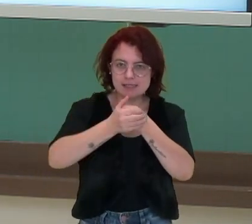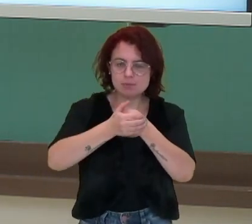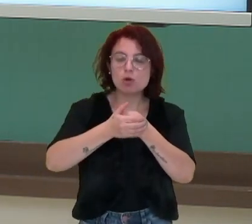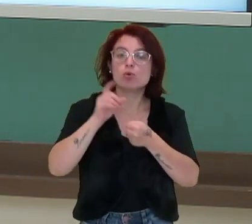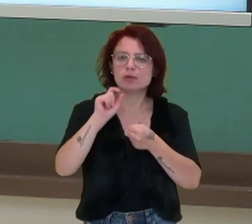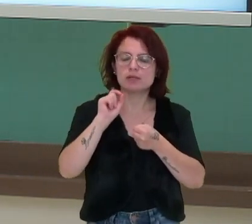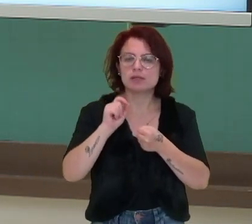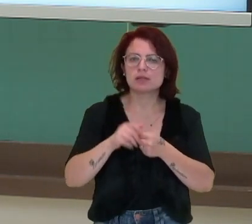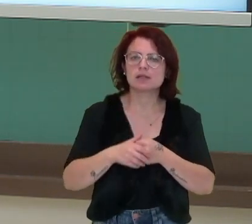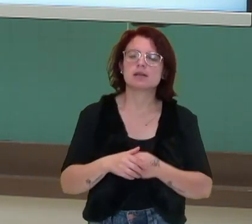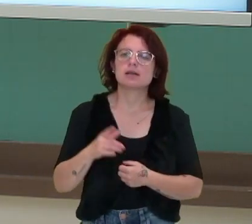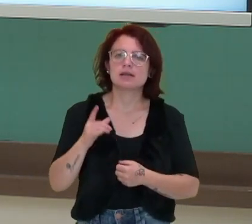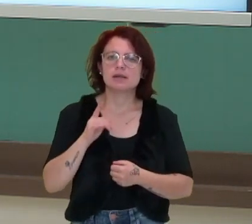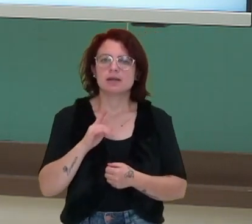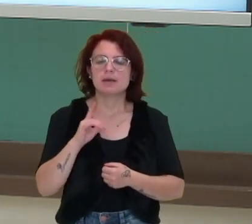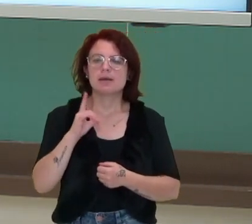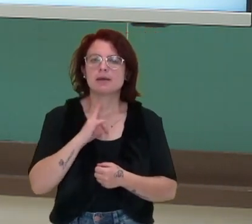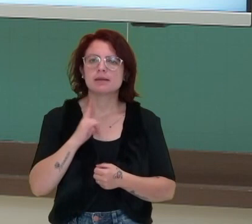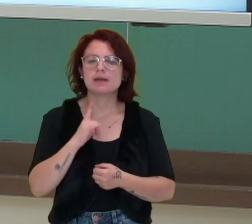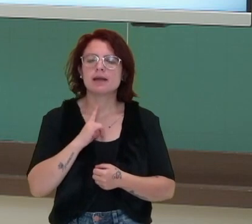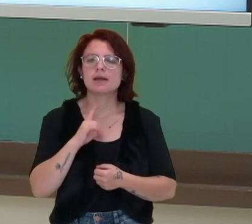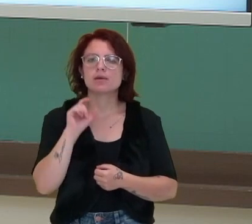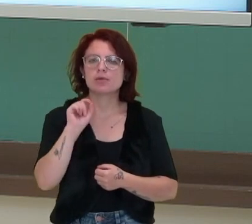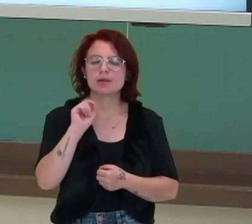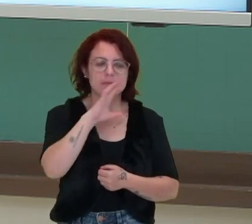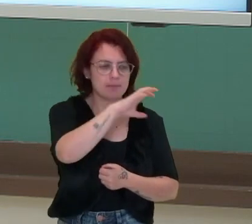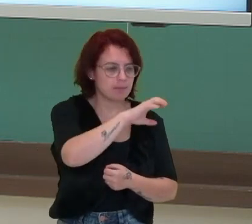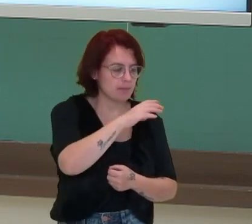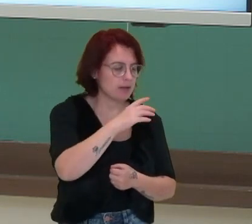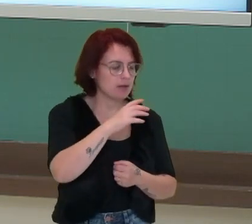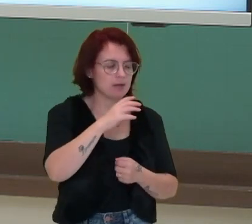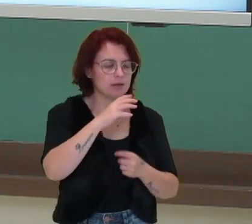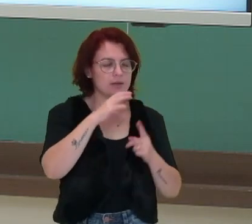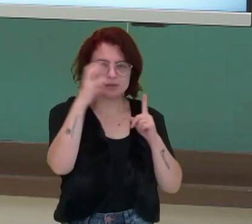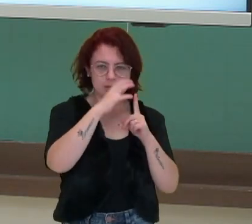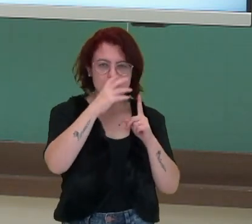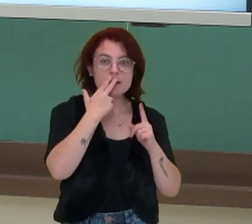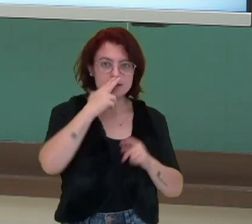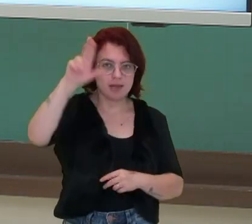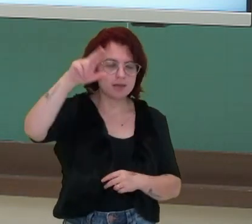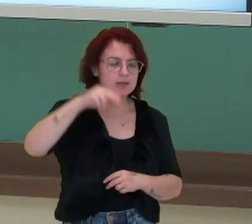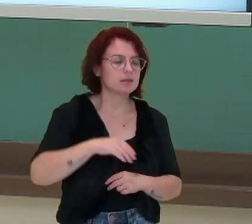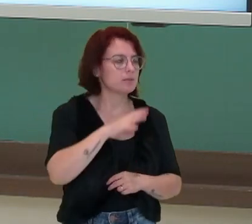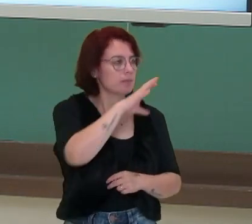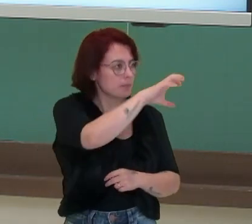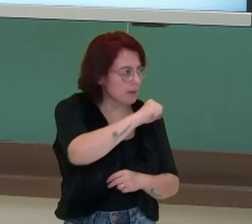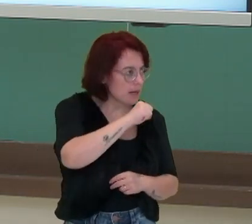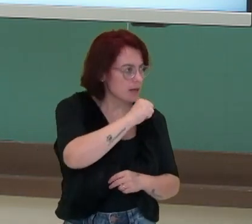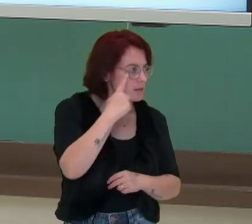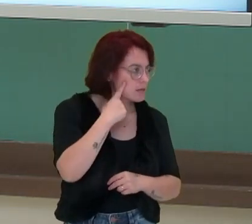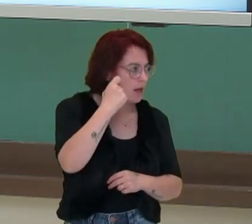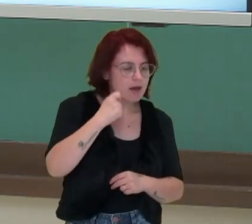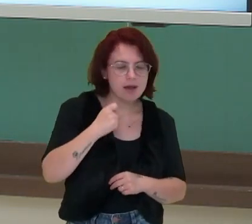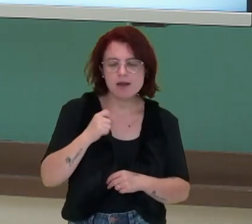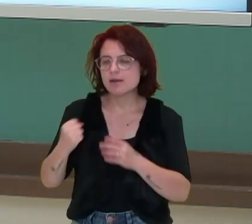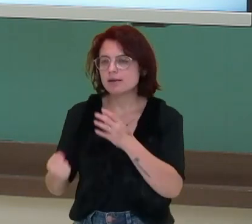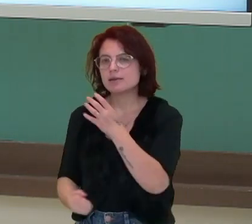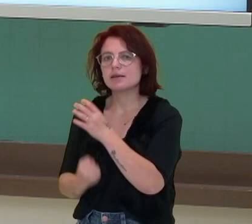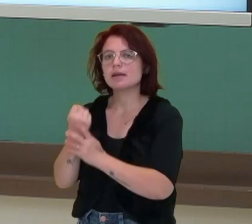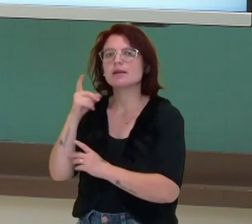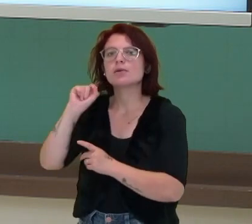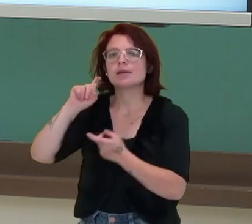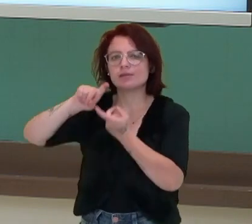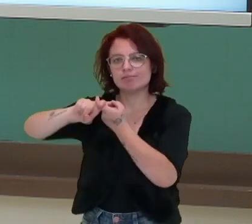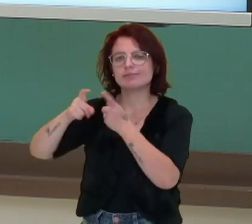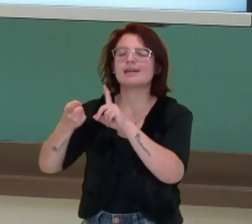próprio Adolf Hitler leva essa ideia para a Itália, para a Alemanha, e lá na Alemanha ele acrescenta o antissemitismo, ou seja, a luta